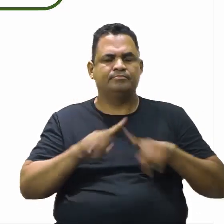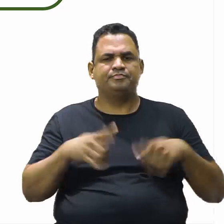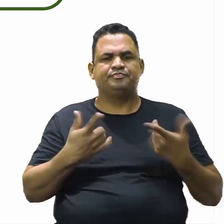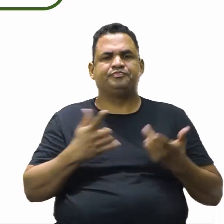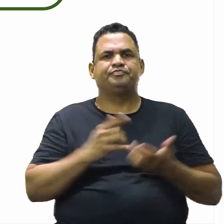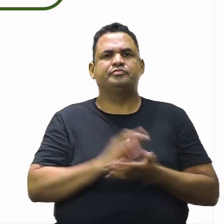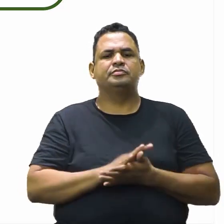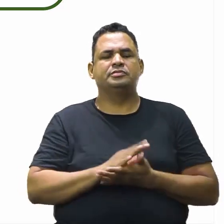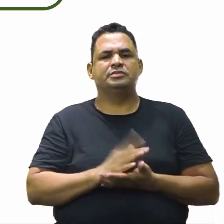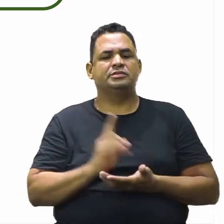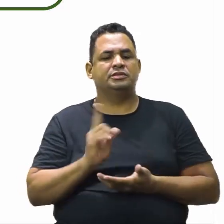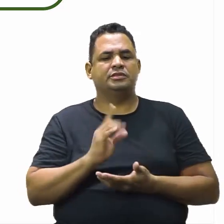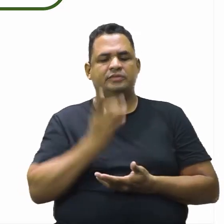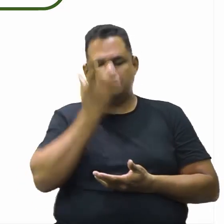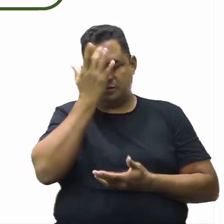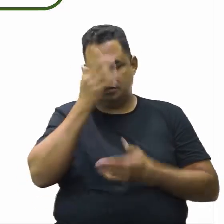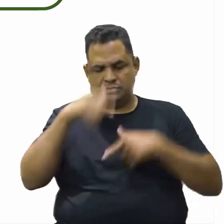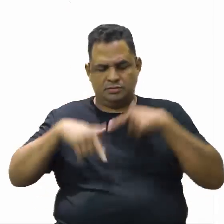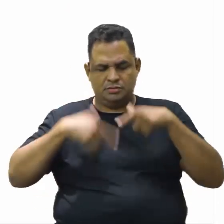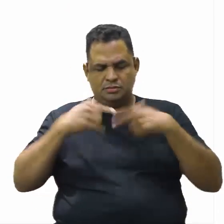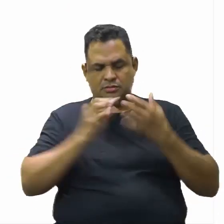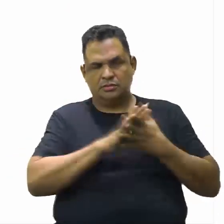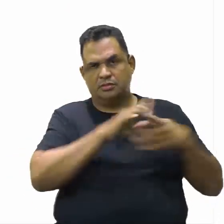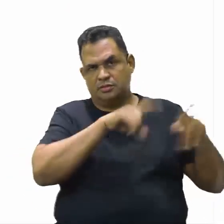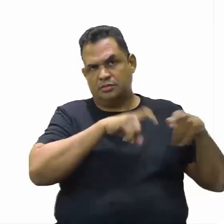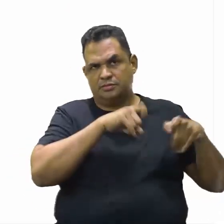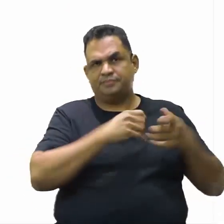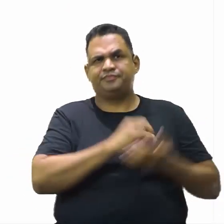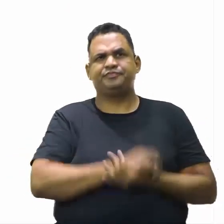não facilitava a produção agrícola.